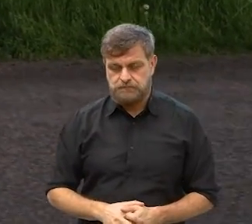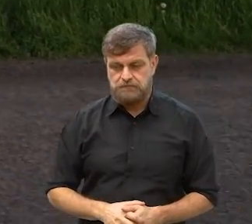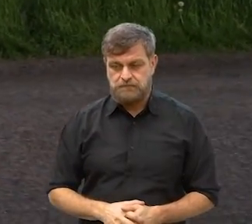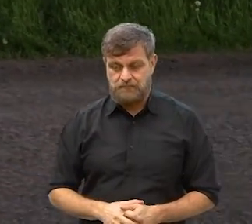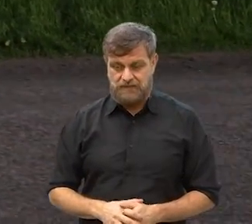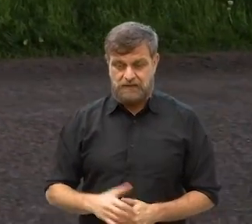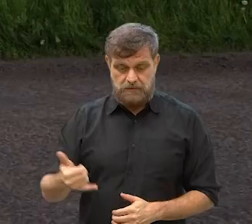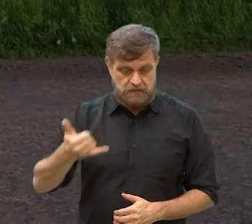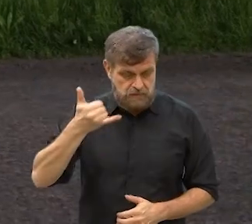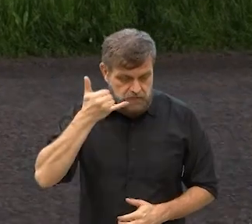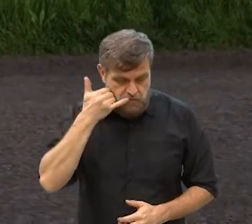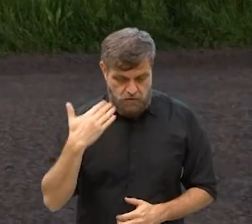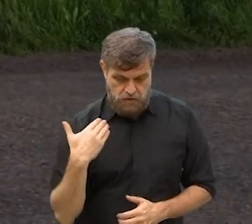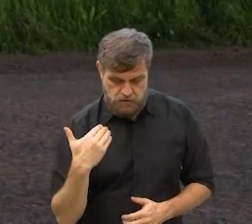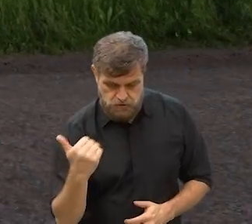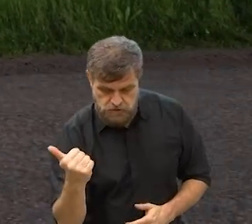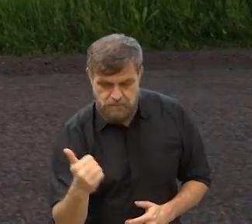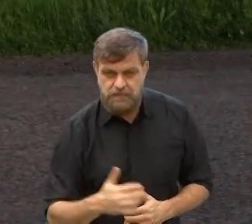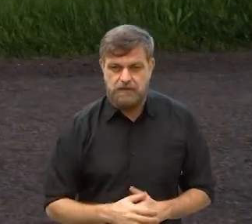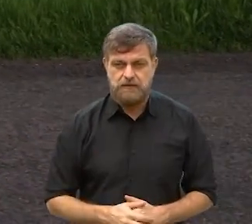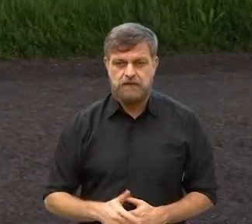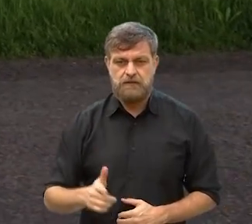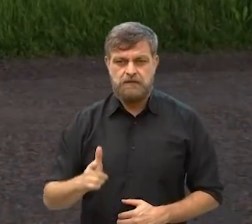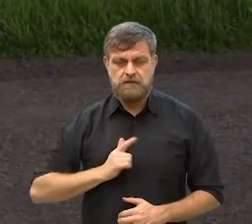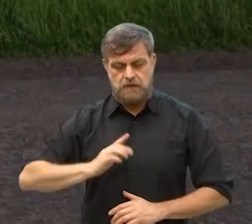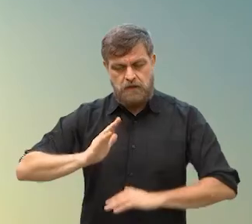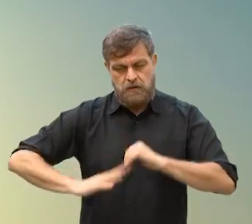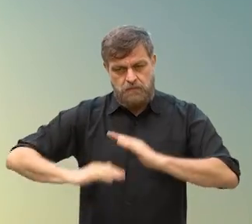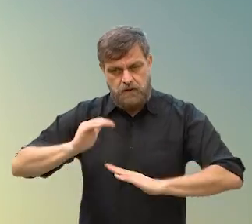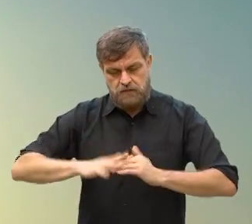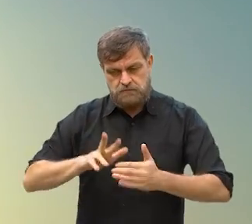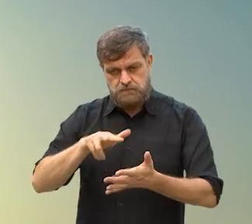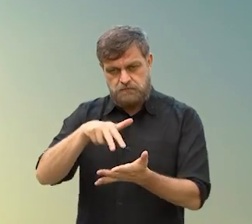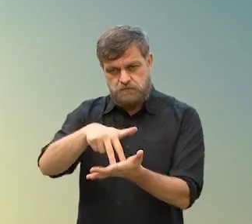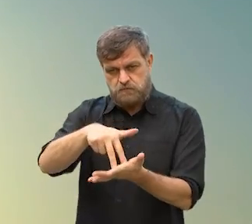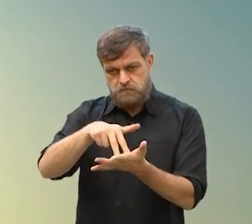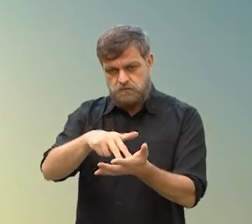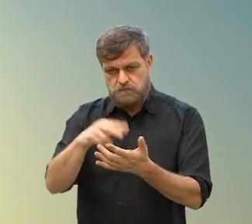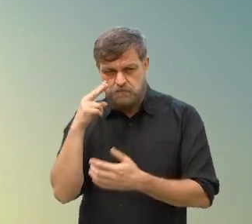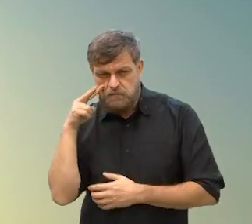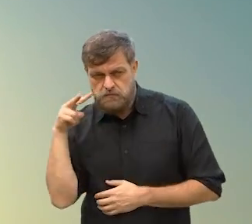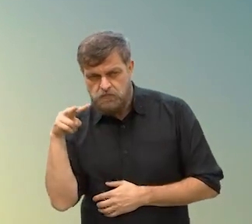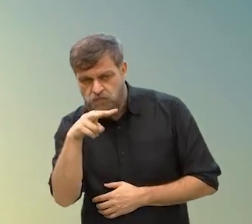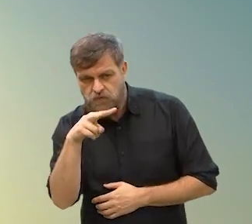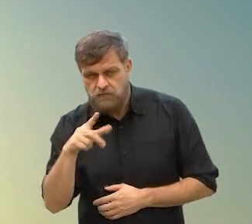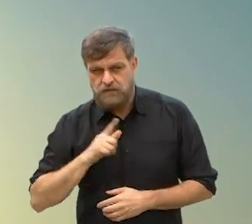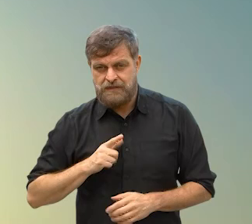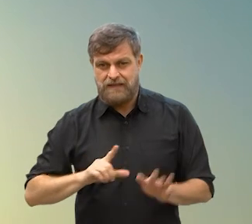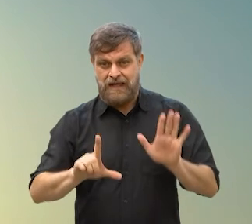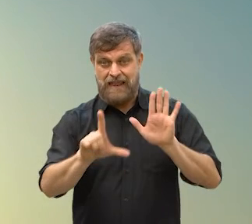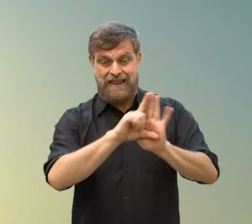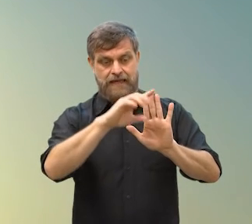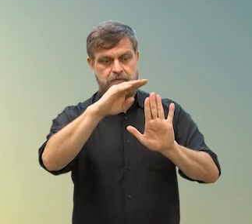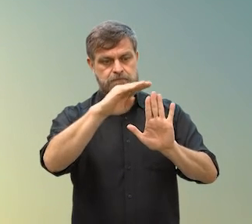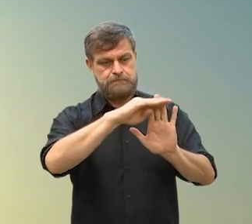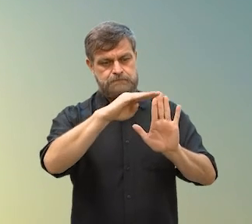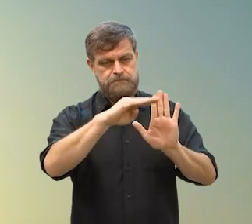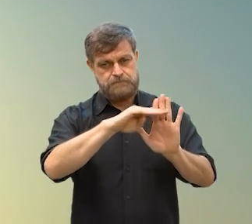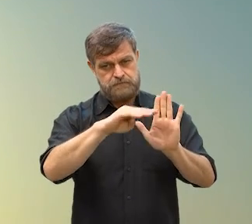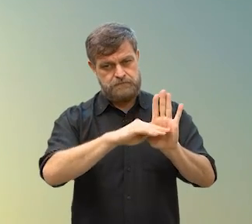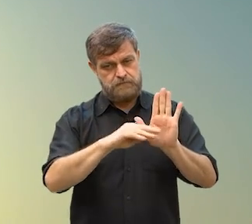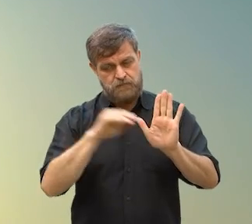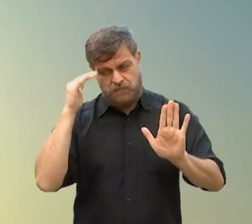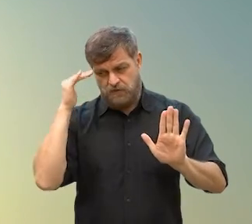atender a chamada e ter um posicionamento agora dentro da lei,